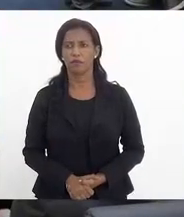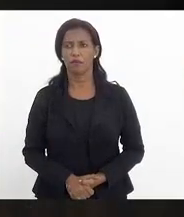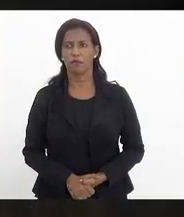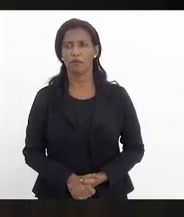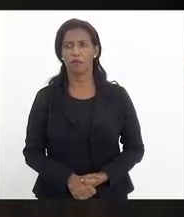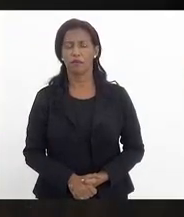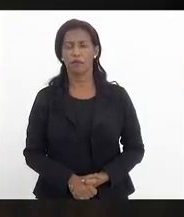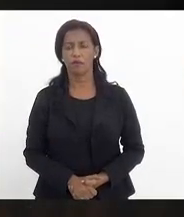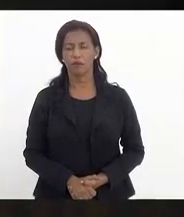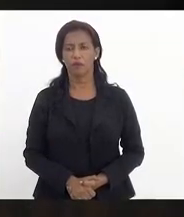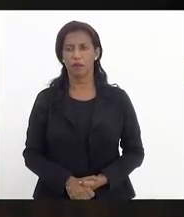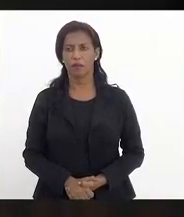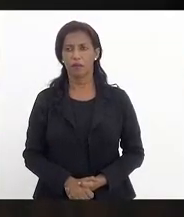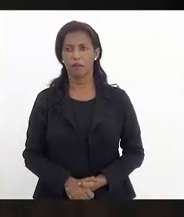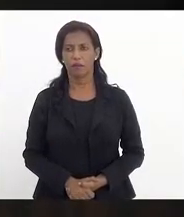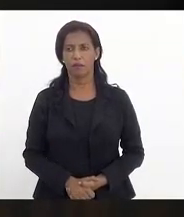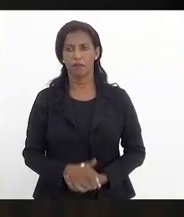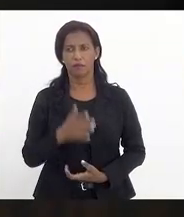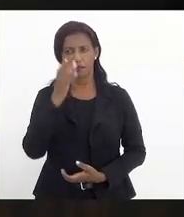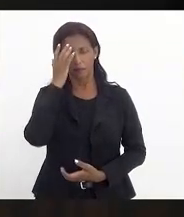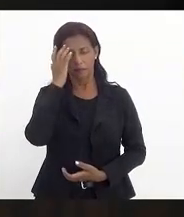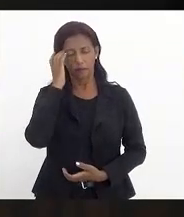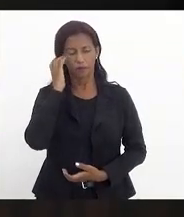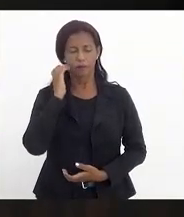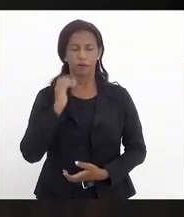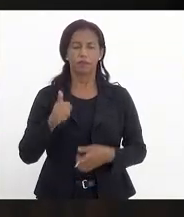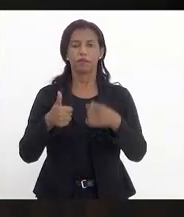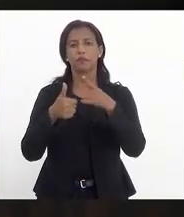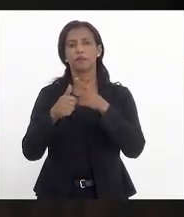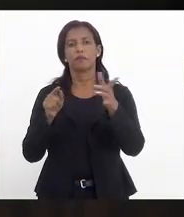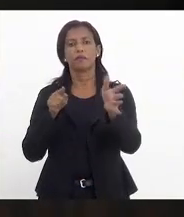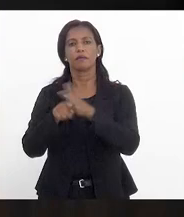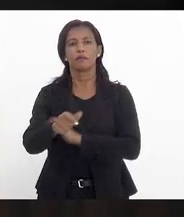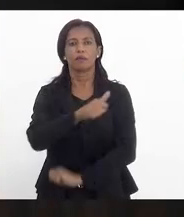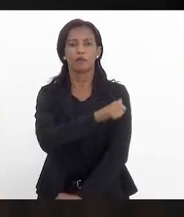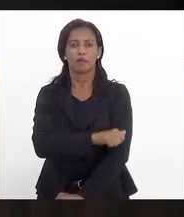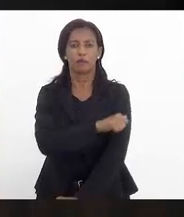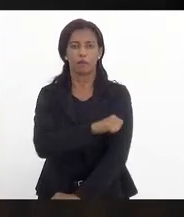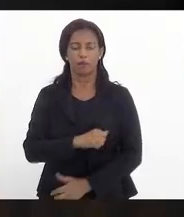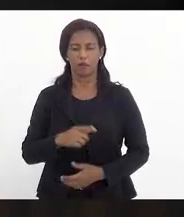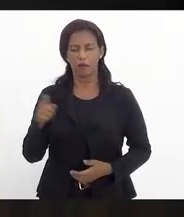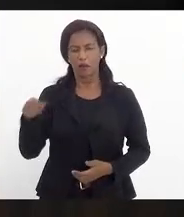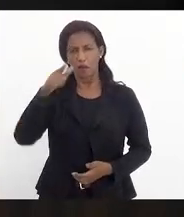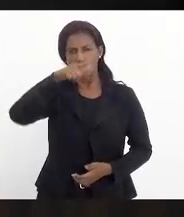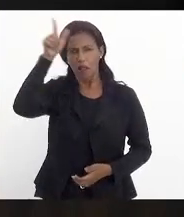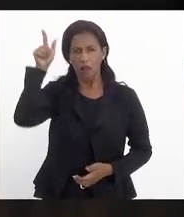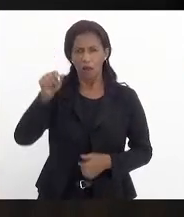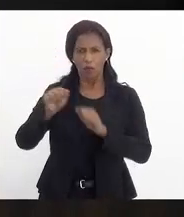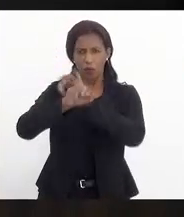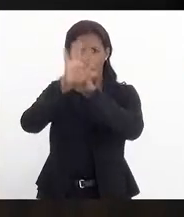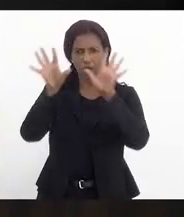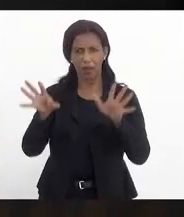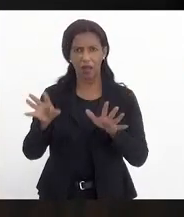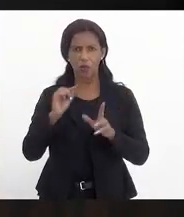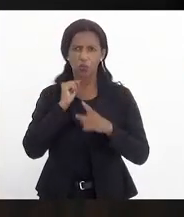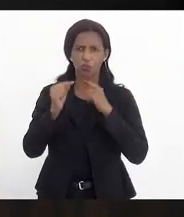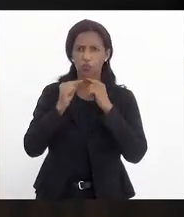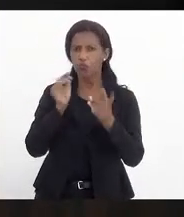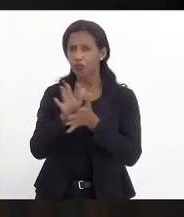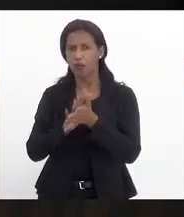Eu quero primeiro perguntar à deputada enfermeira se na questão do deputado Luiz Paulo ficou claro para ela,